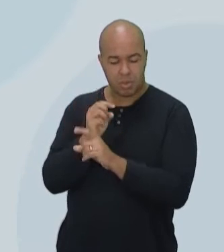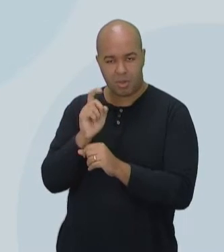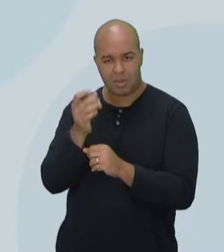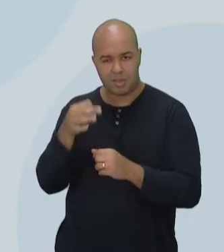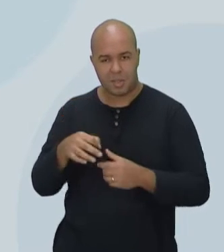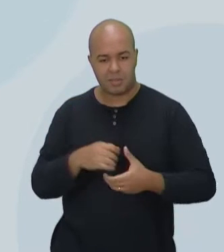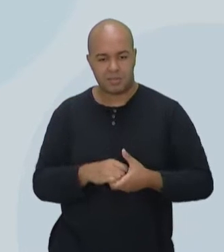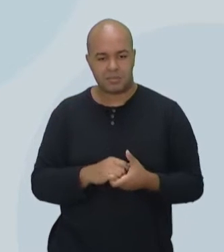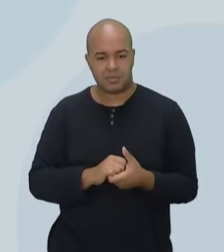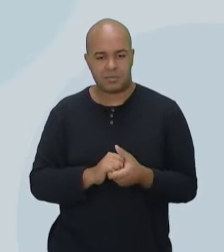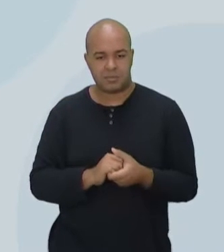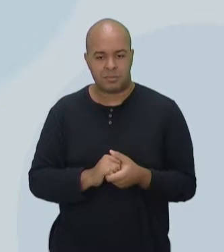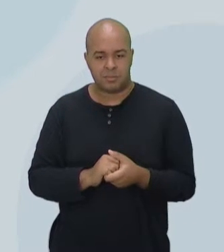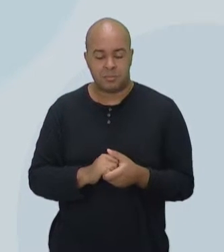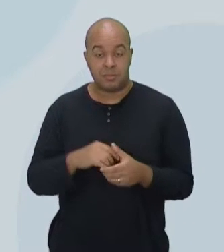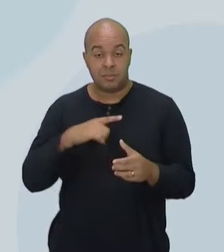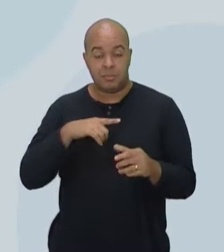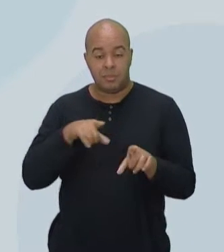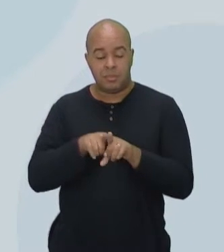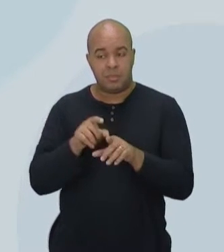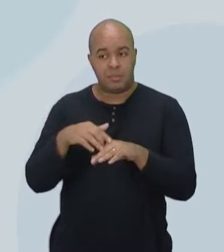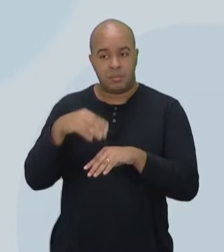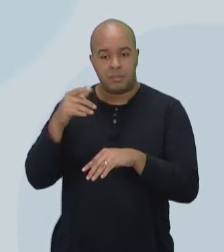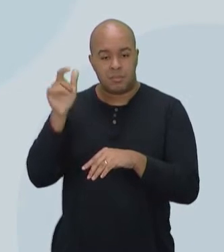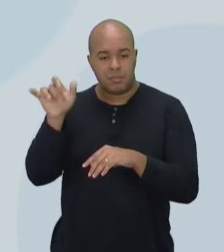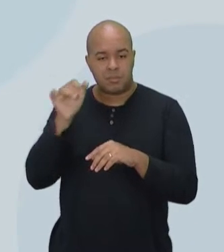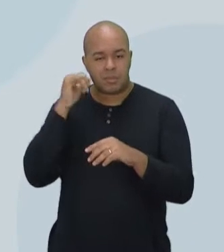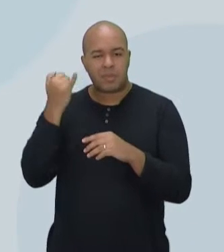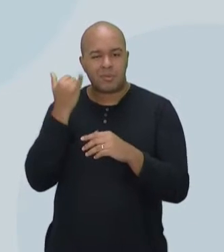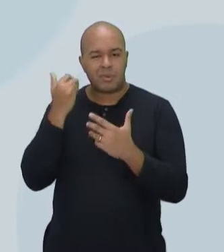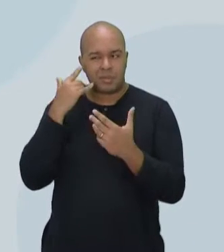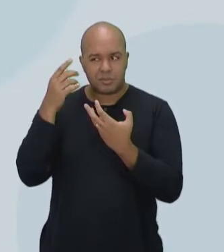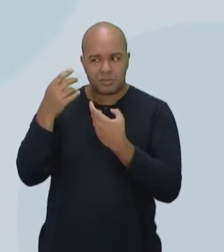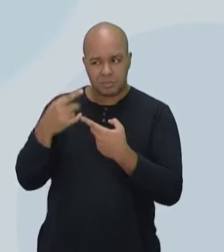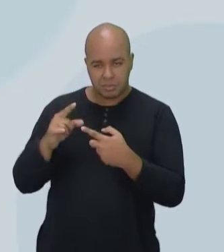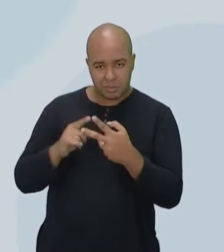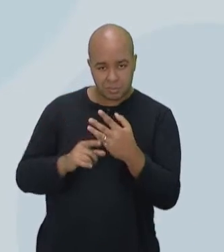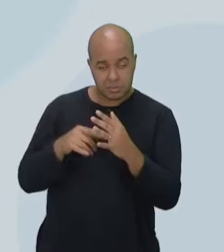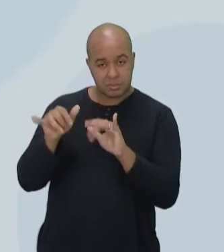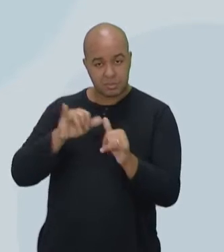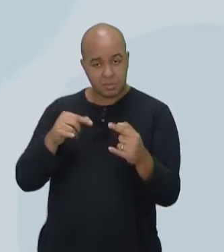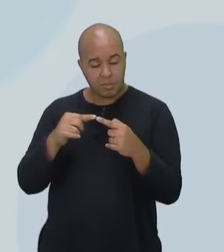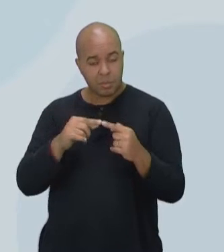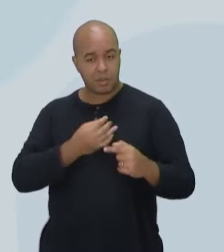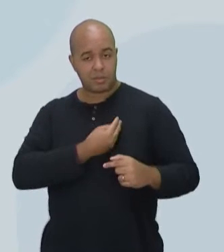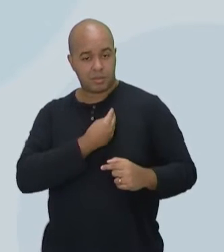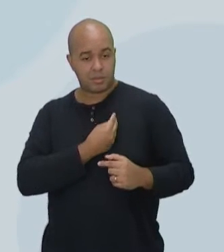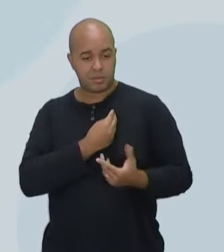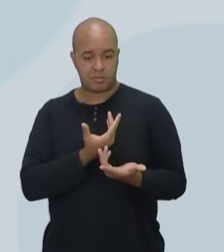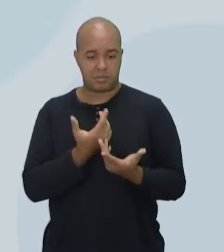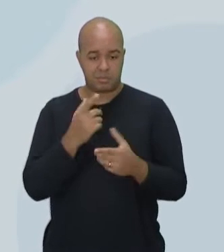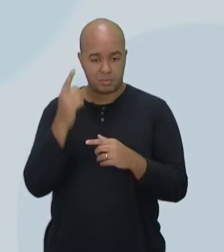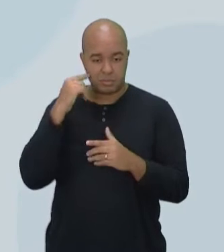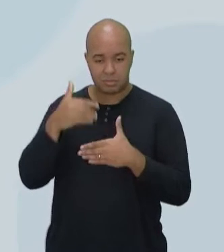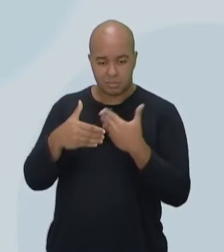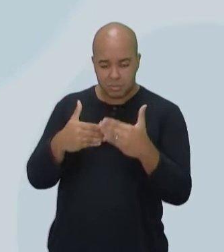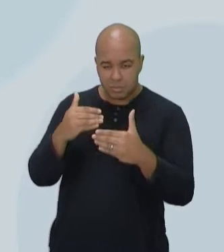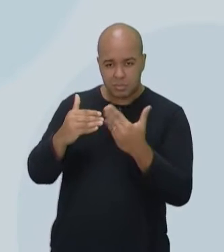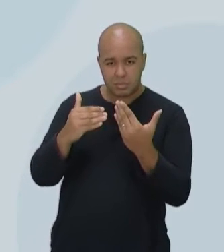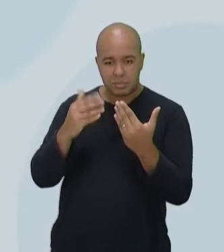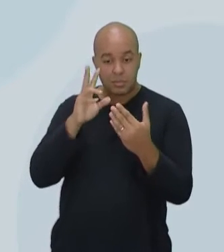certo? Aí nós temos mais aqui, a importância dos elementos químicos para a vida. No